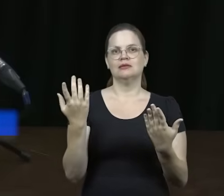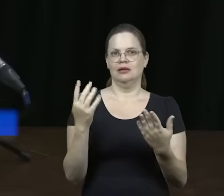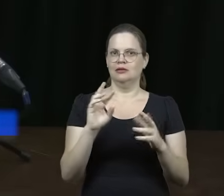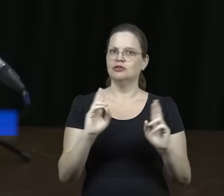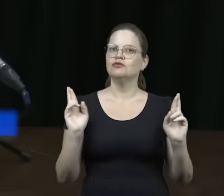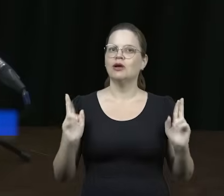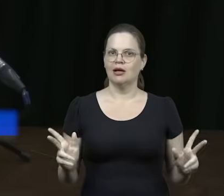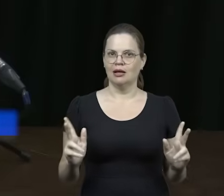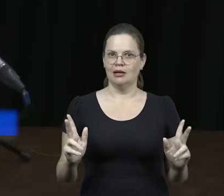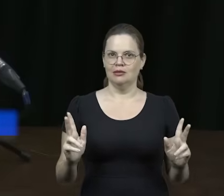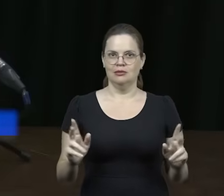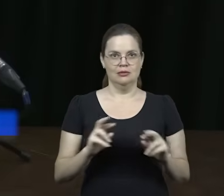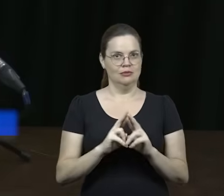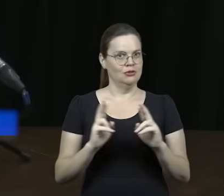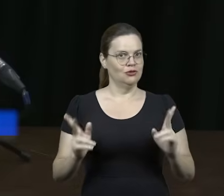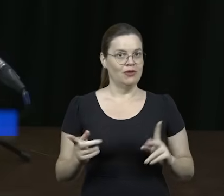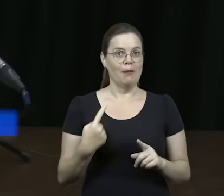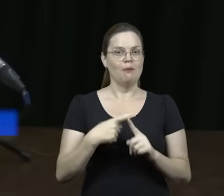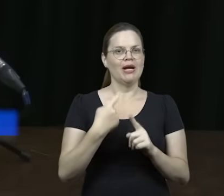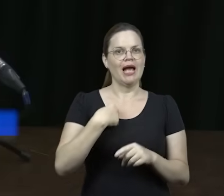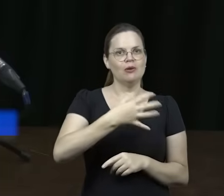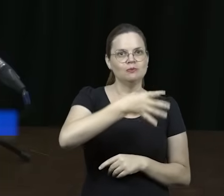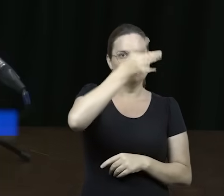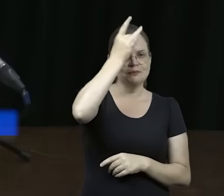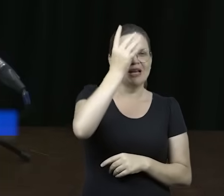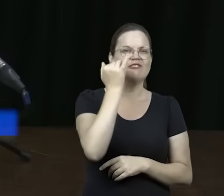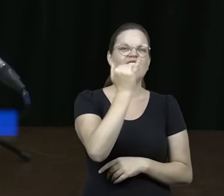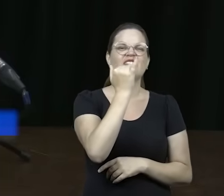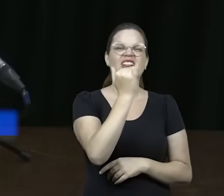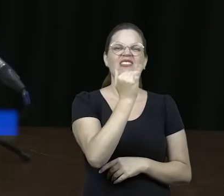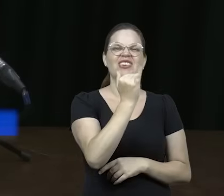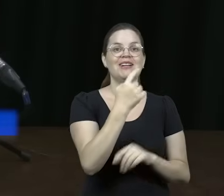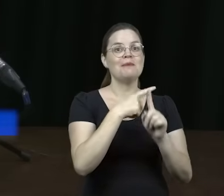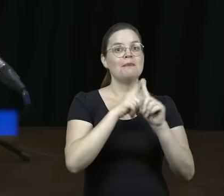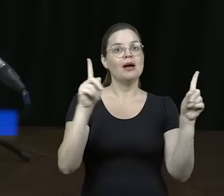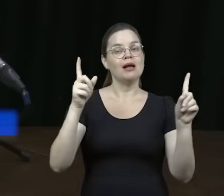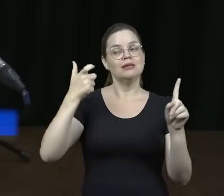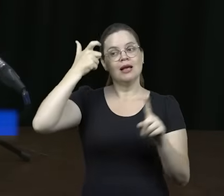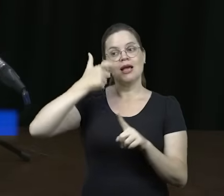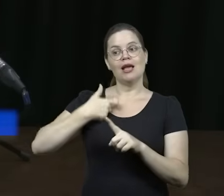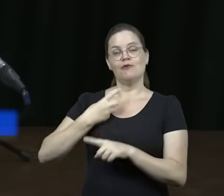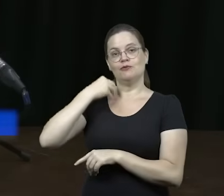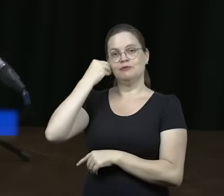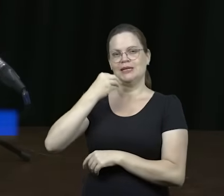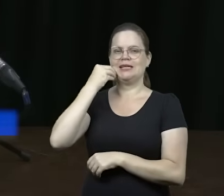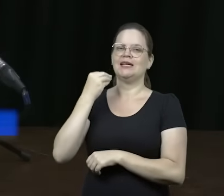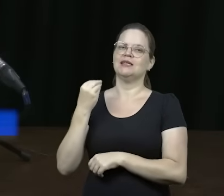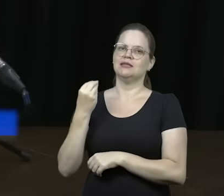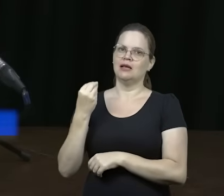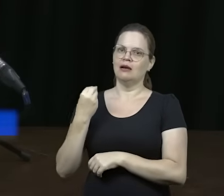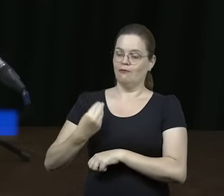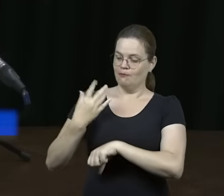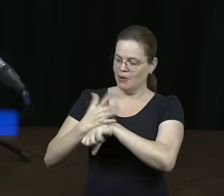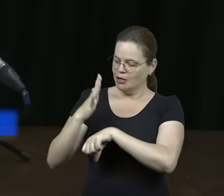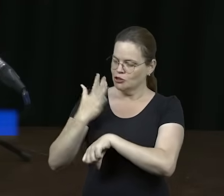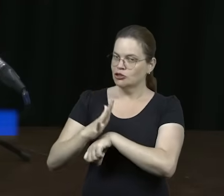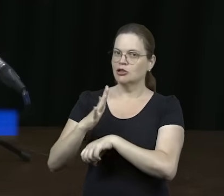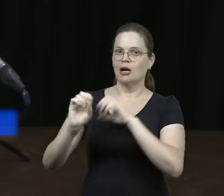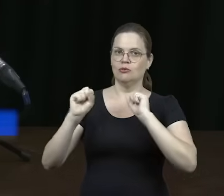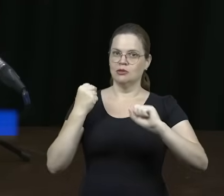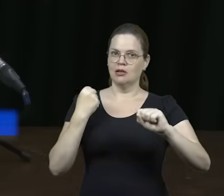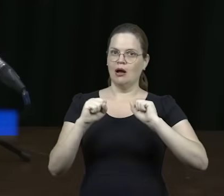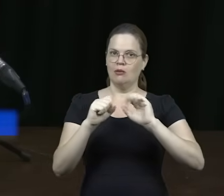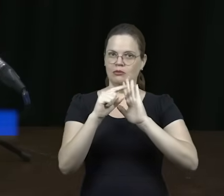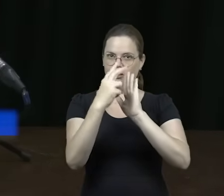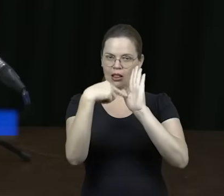uma diferença abismal entre recitar e viver o salmo e praticar a